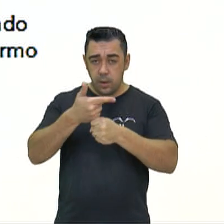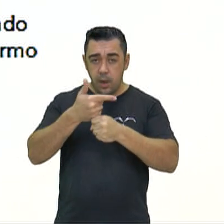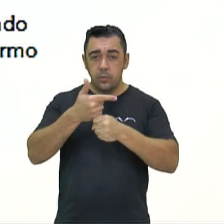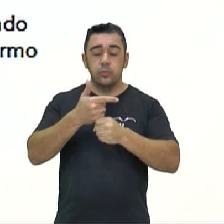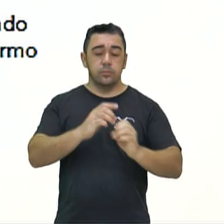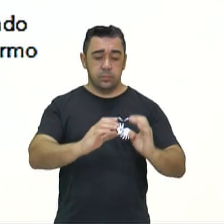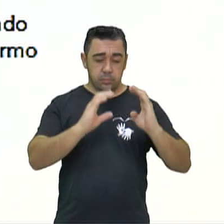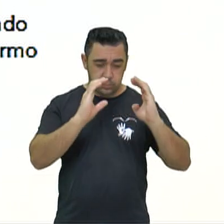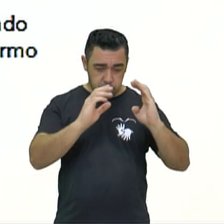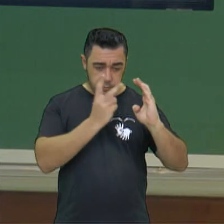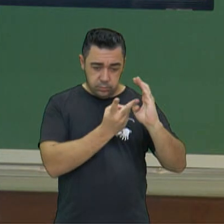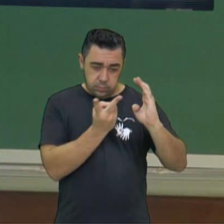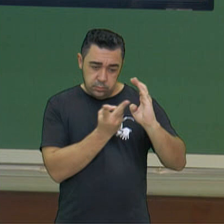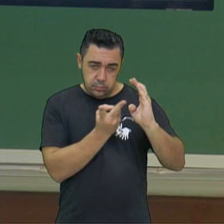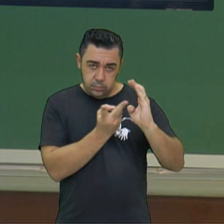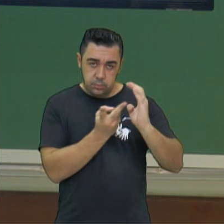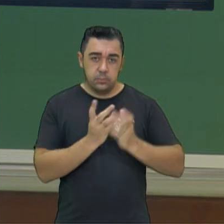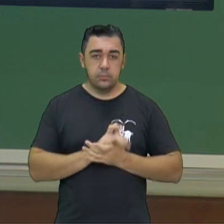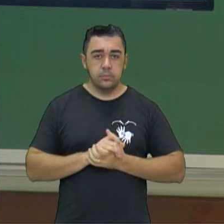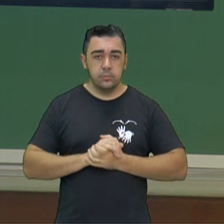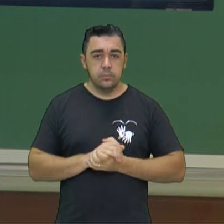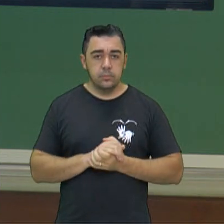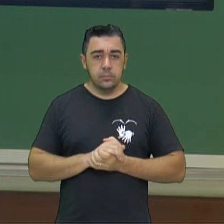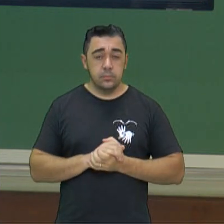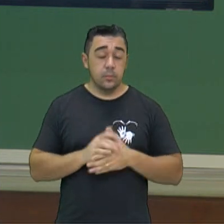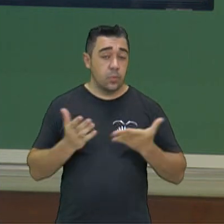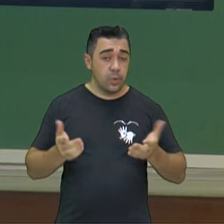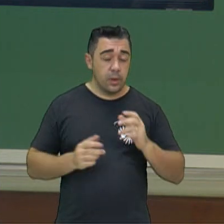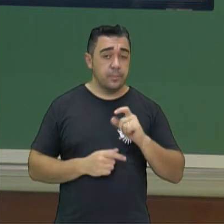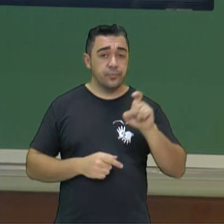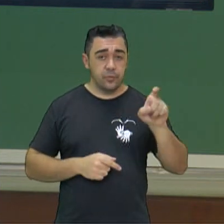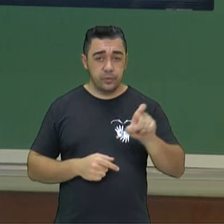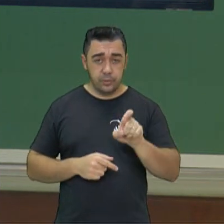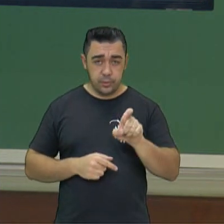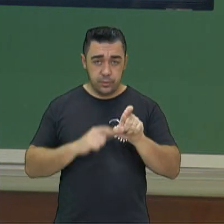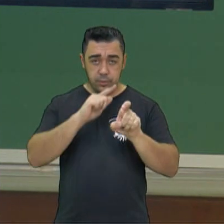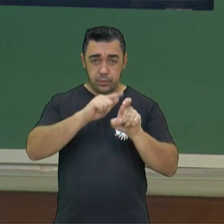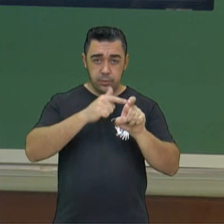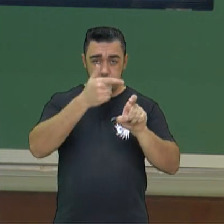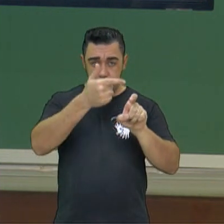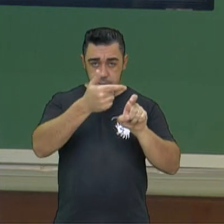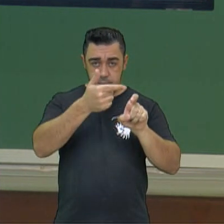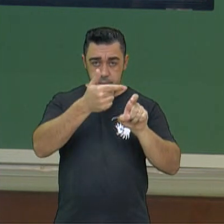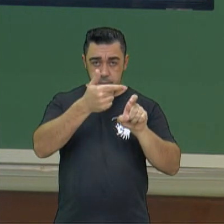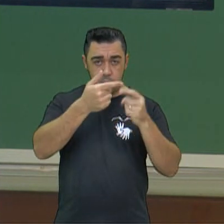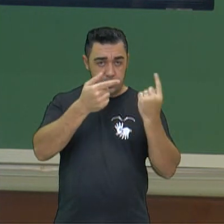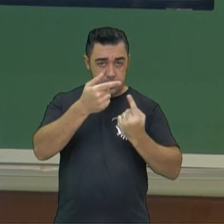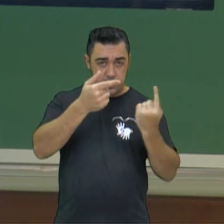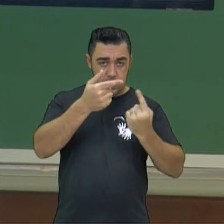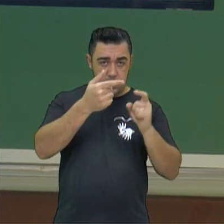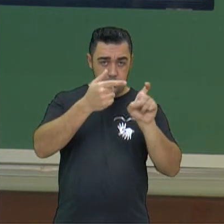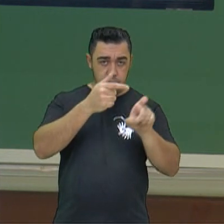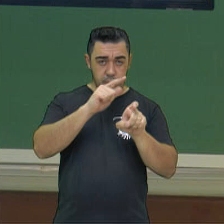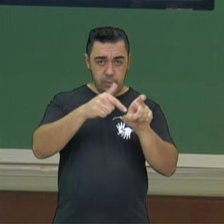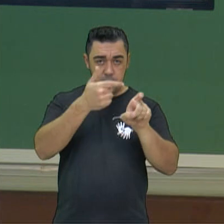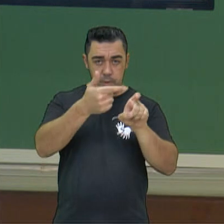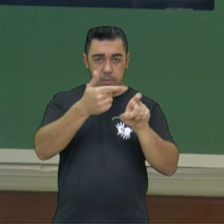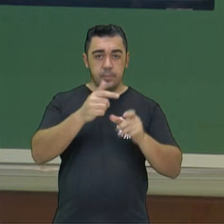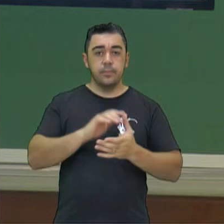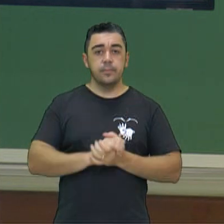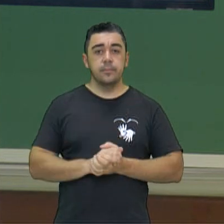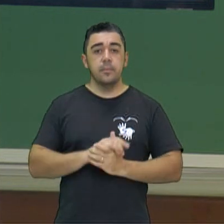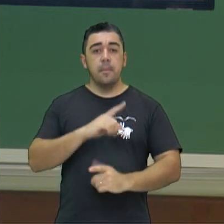Ou seja, eu tenho dois termos elevado ao quadrado, que vai ser o quê? O quadrado do primeiro termo, olha lá, x ao